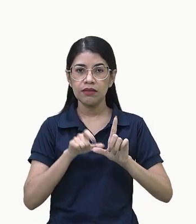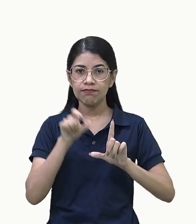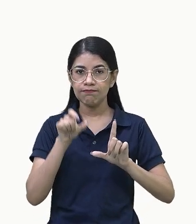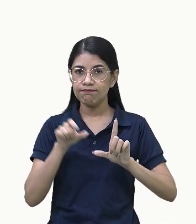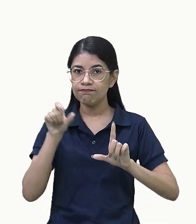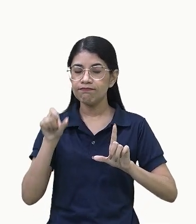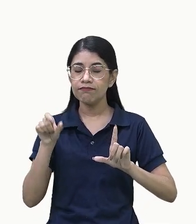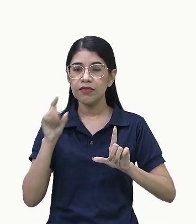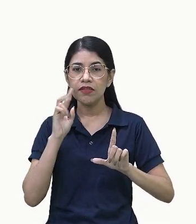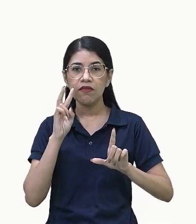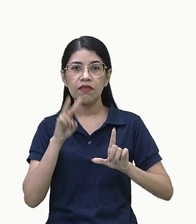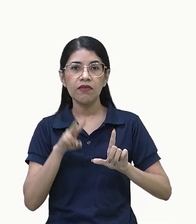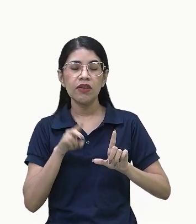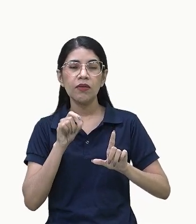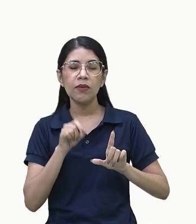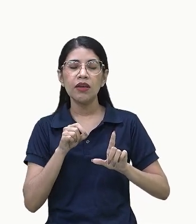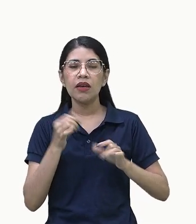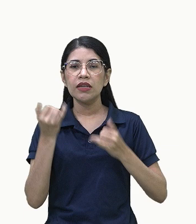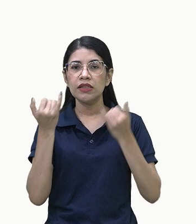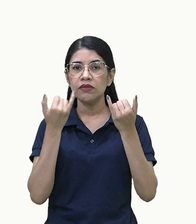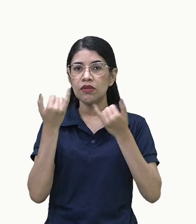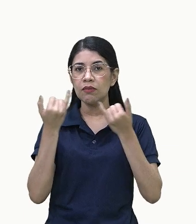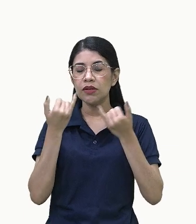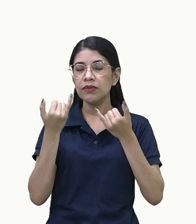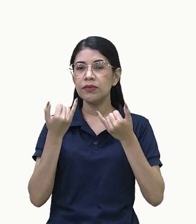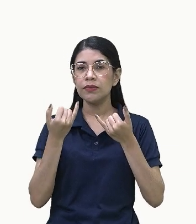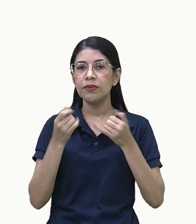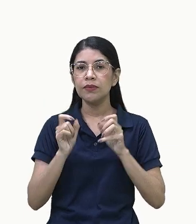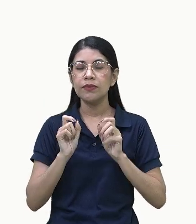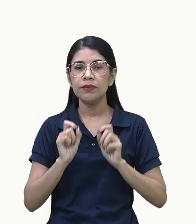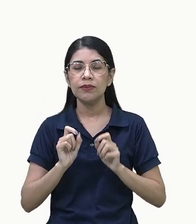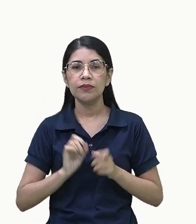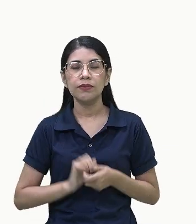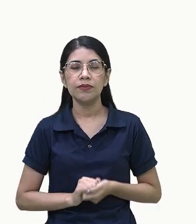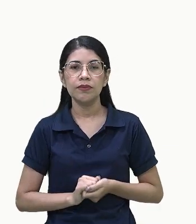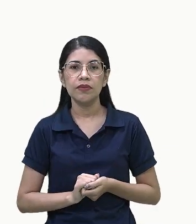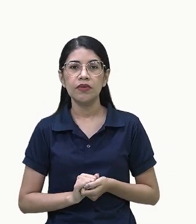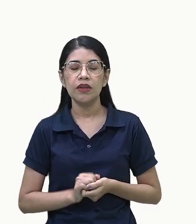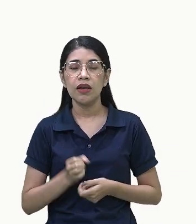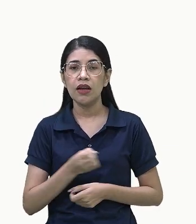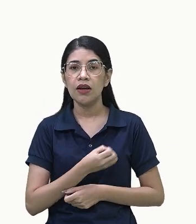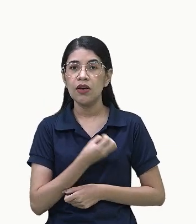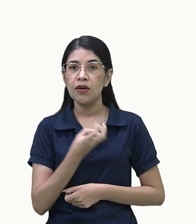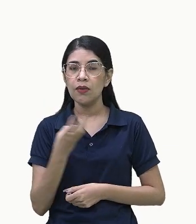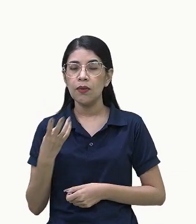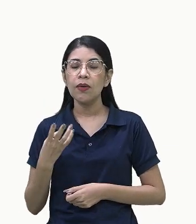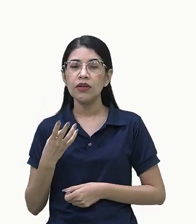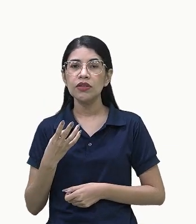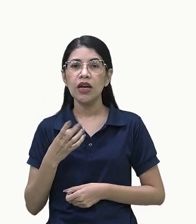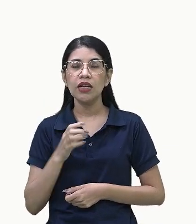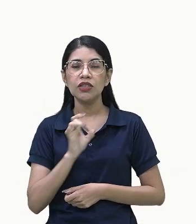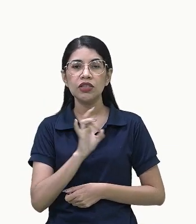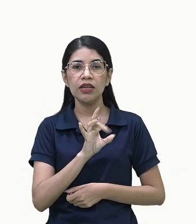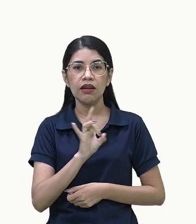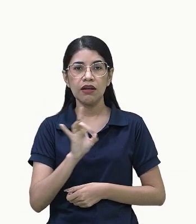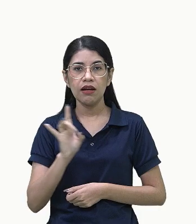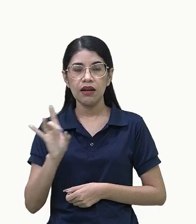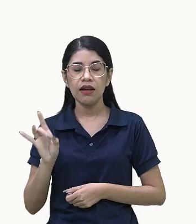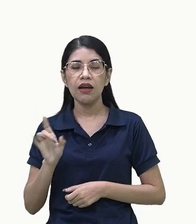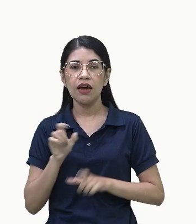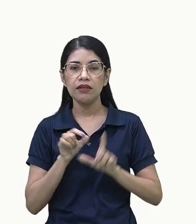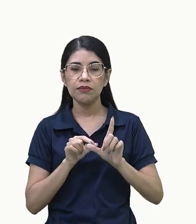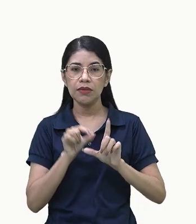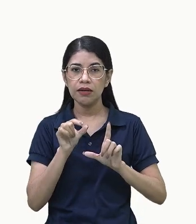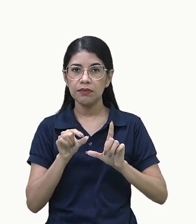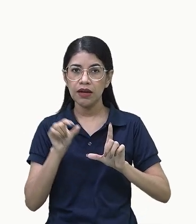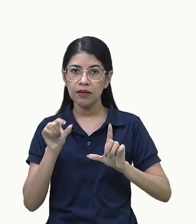tá? Onde esse gráfico, ele nos informa justamente as quantidades individuais de